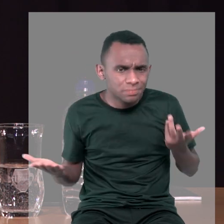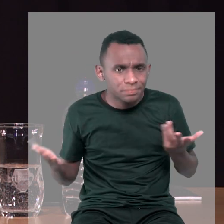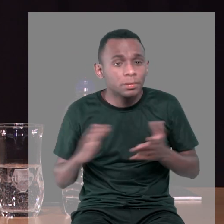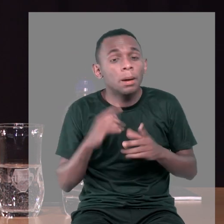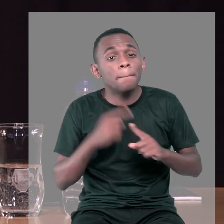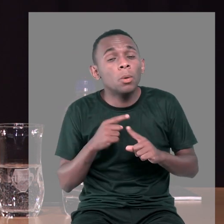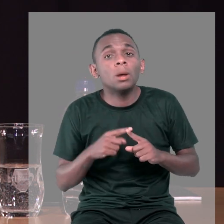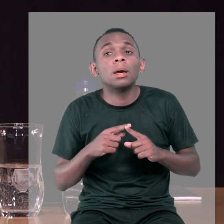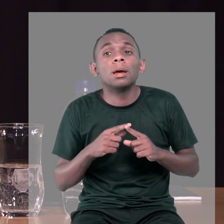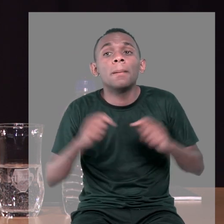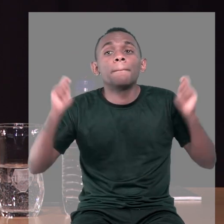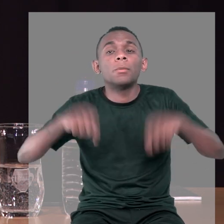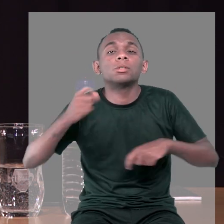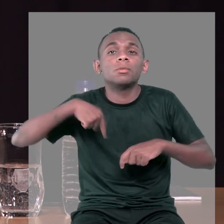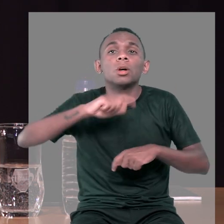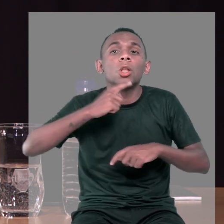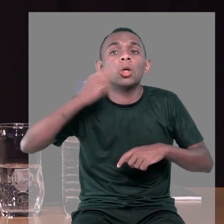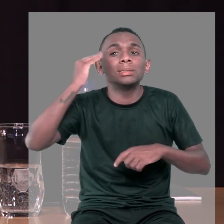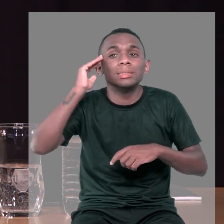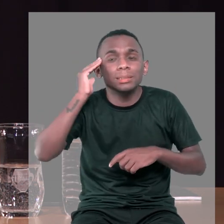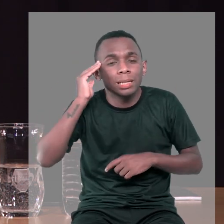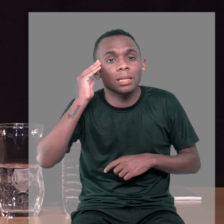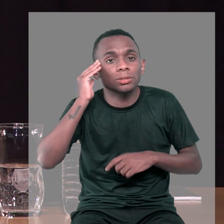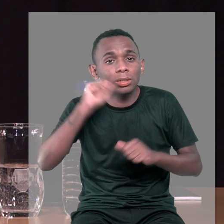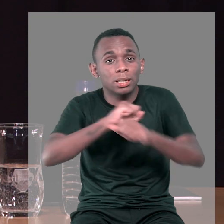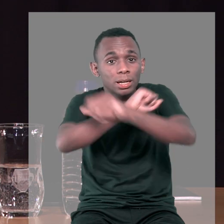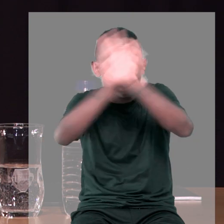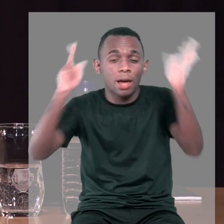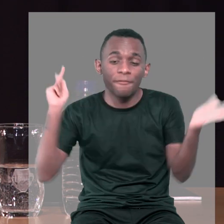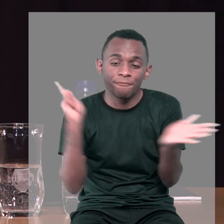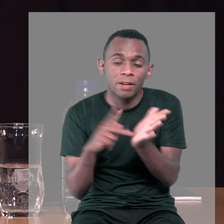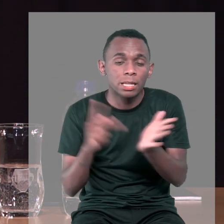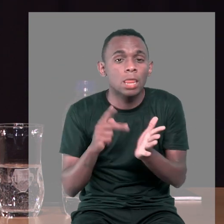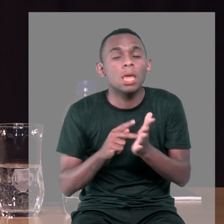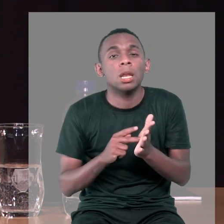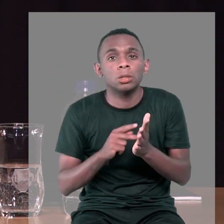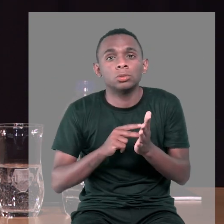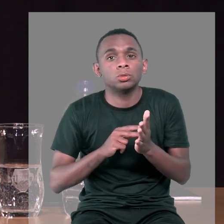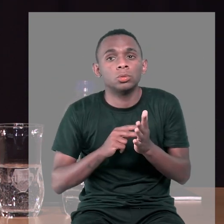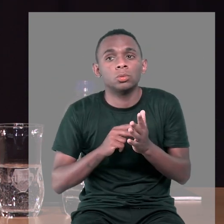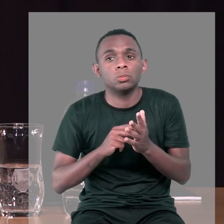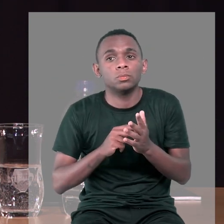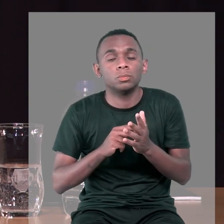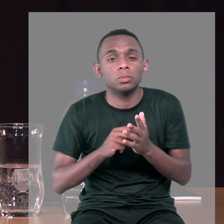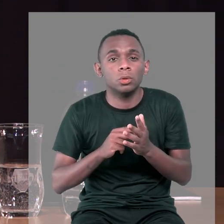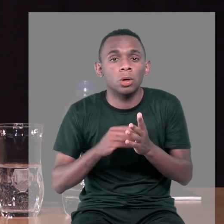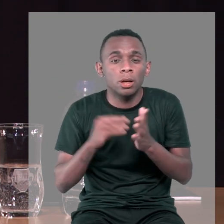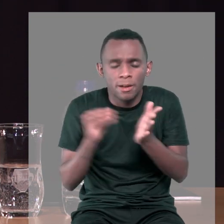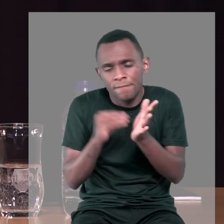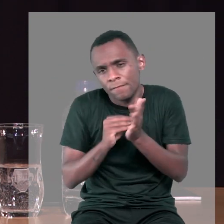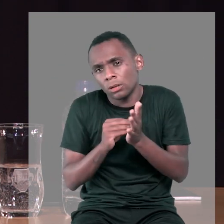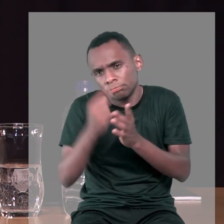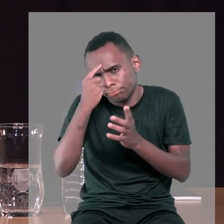consequência nefasta, por sinal, de abrir mão dessa capacidade de pensar e dar a